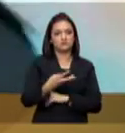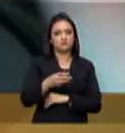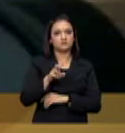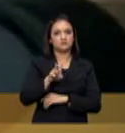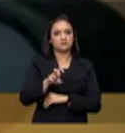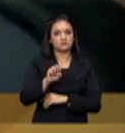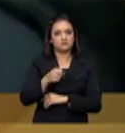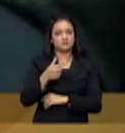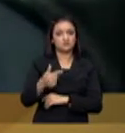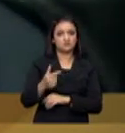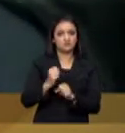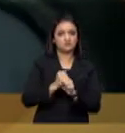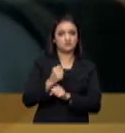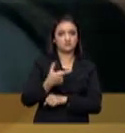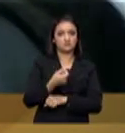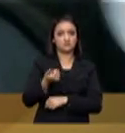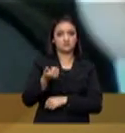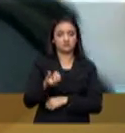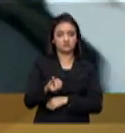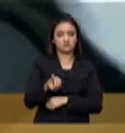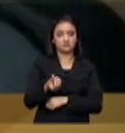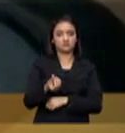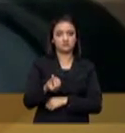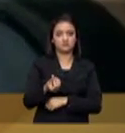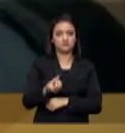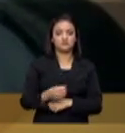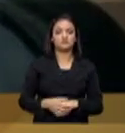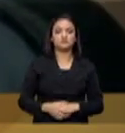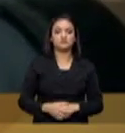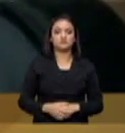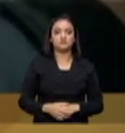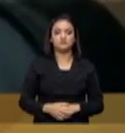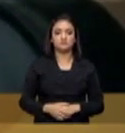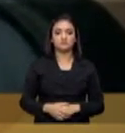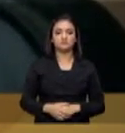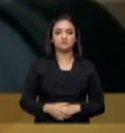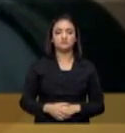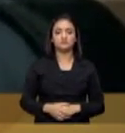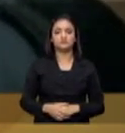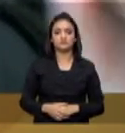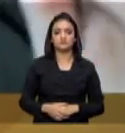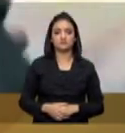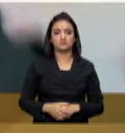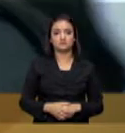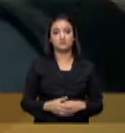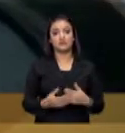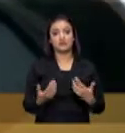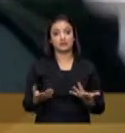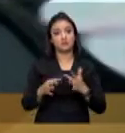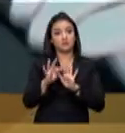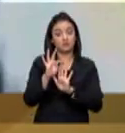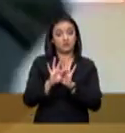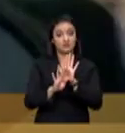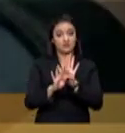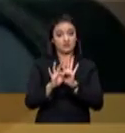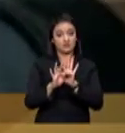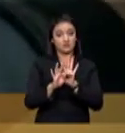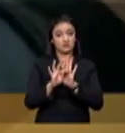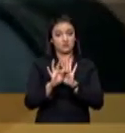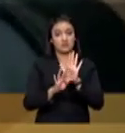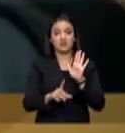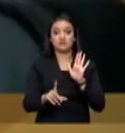13.582, de 2016, a lei originária, na redação que a esta lei foi